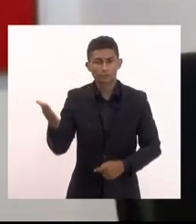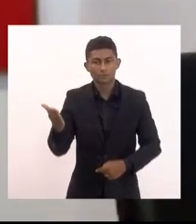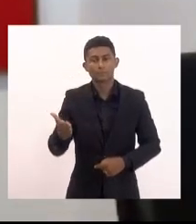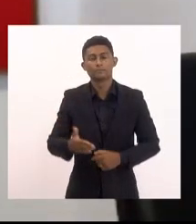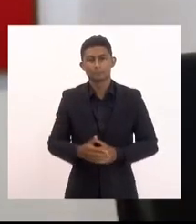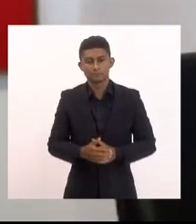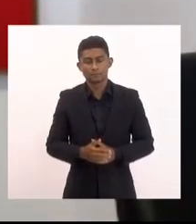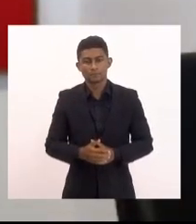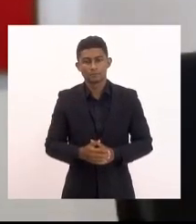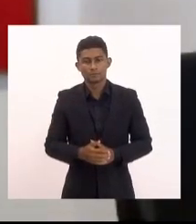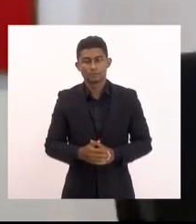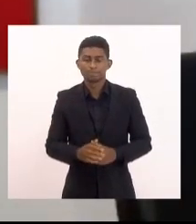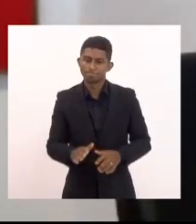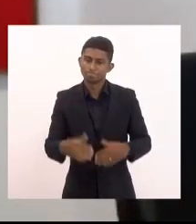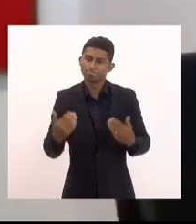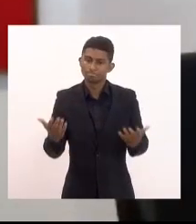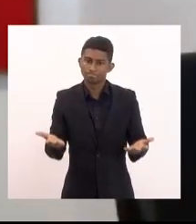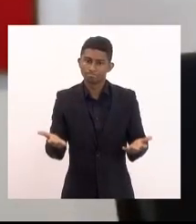Tá bom? Então,